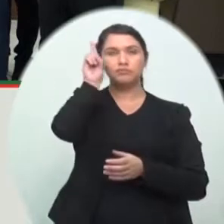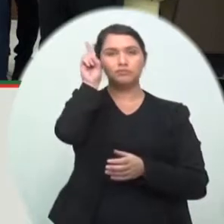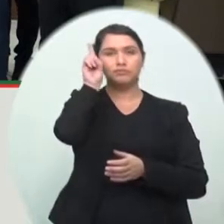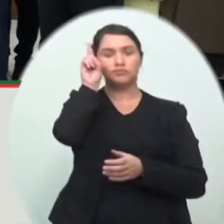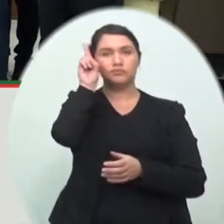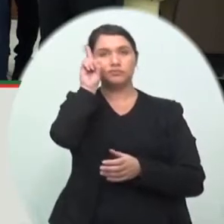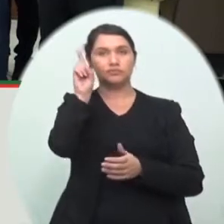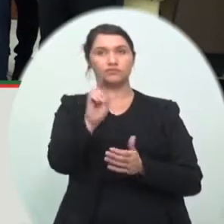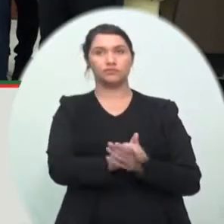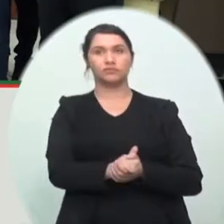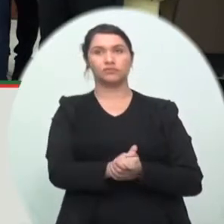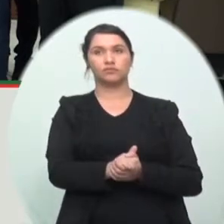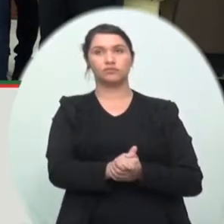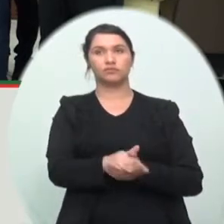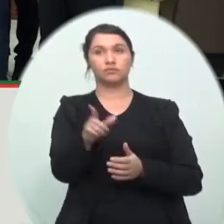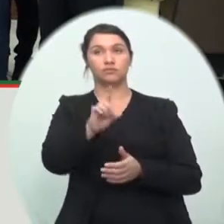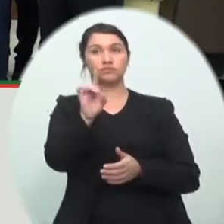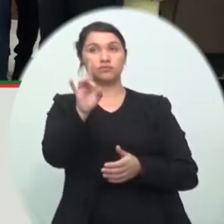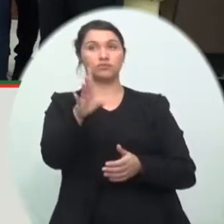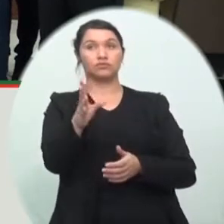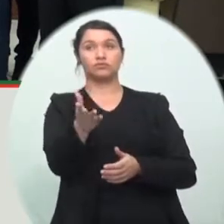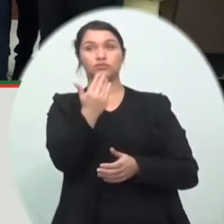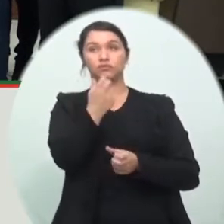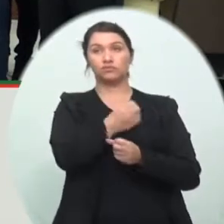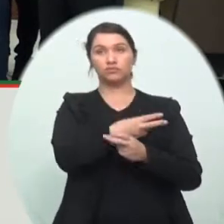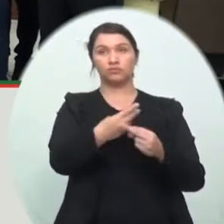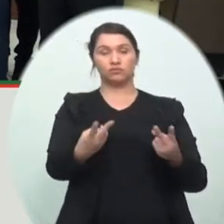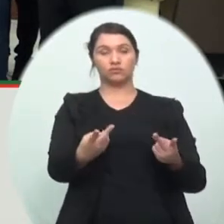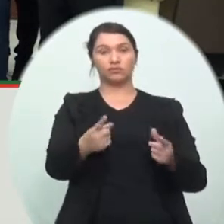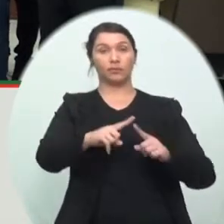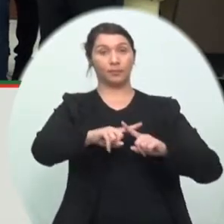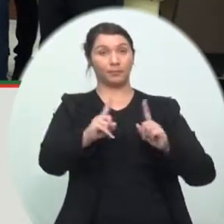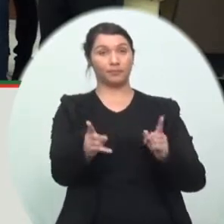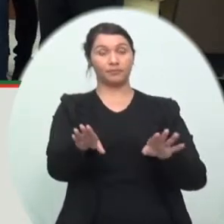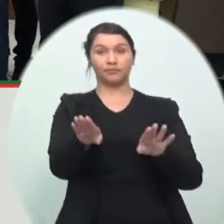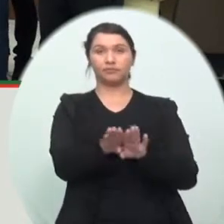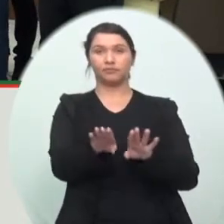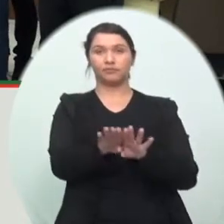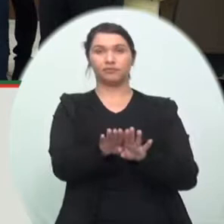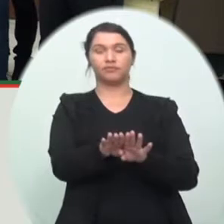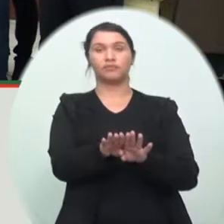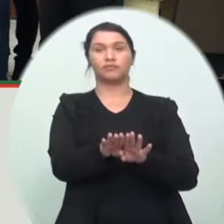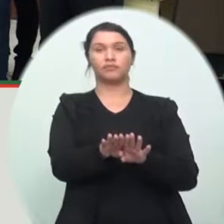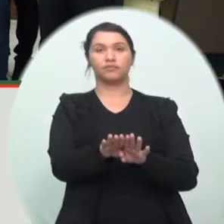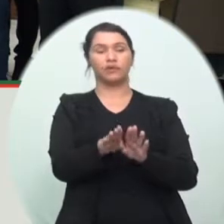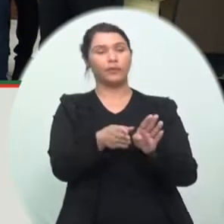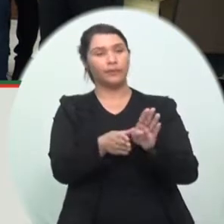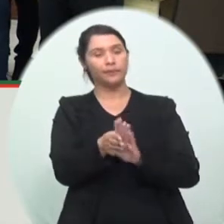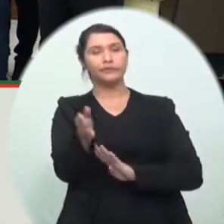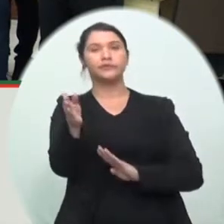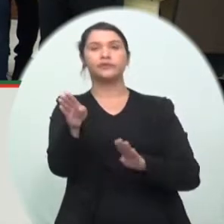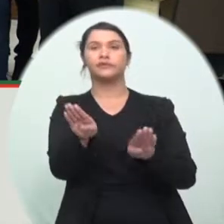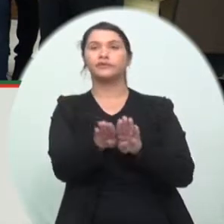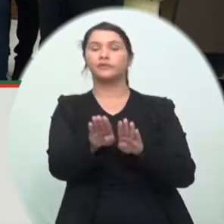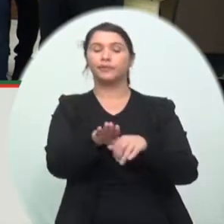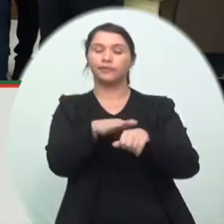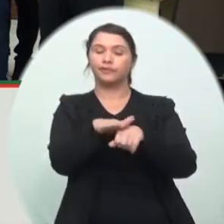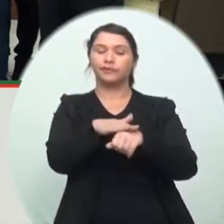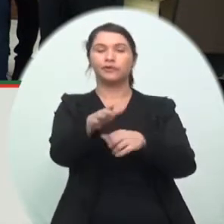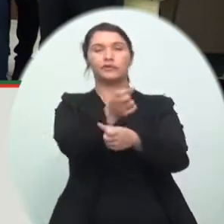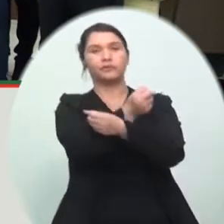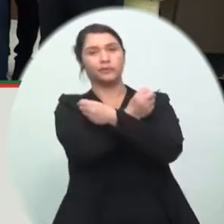famílias, não apenas com alimento, mas sim com um conselho, uma conversa, um abraço,